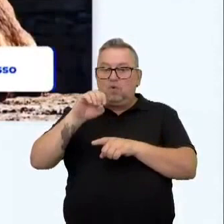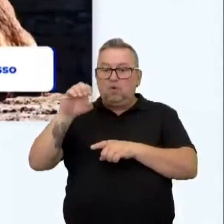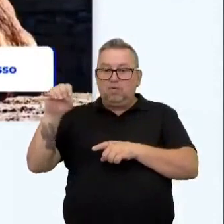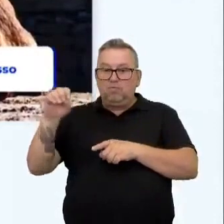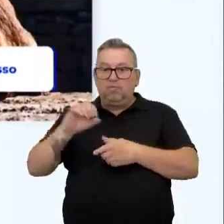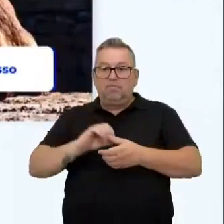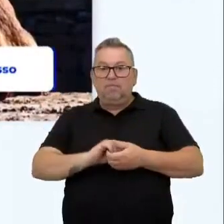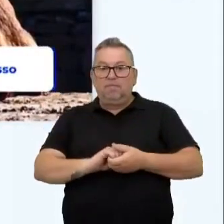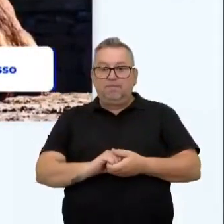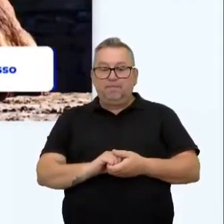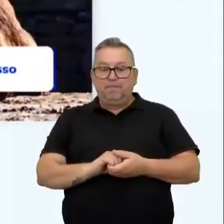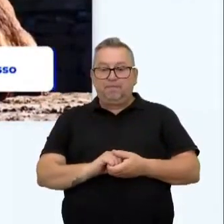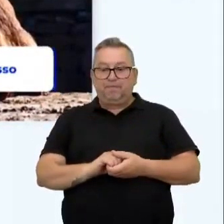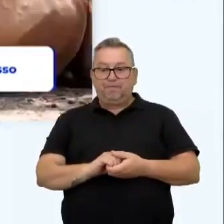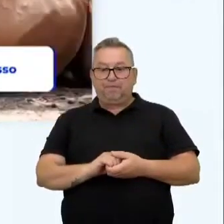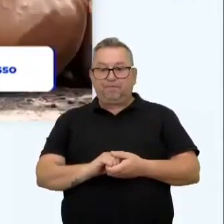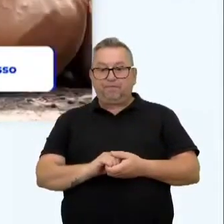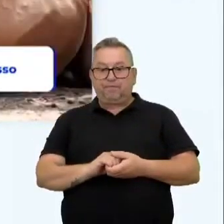Brasil.